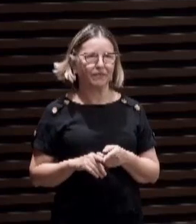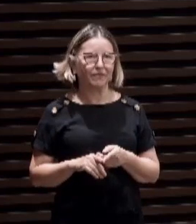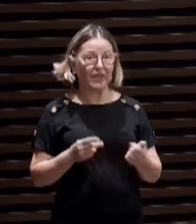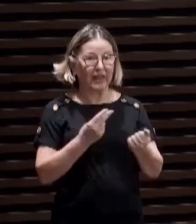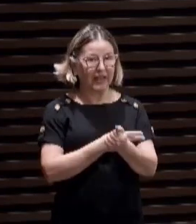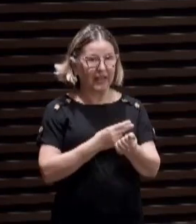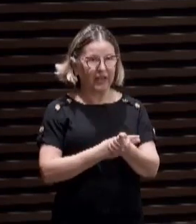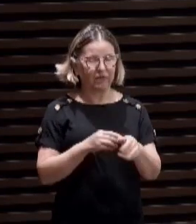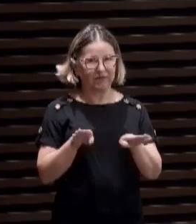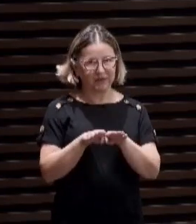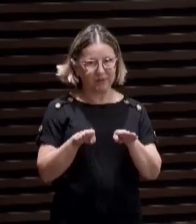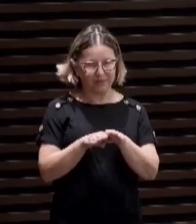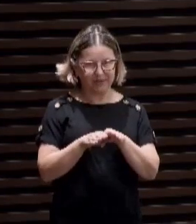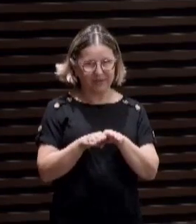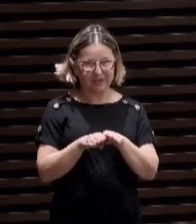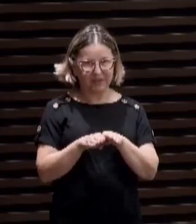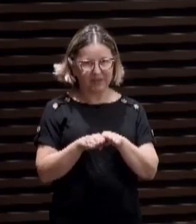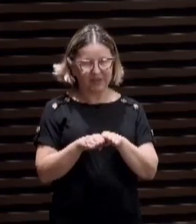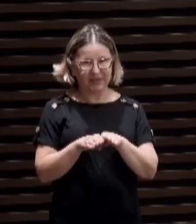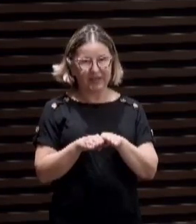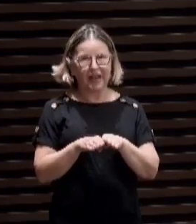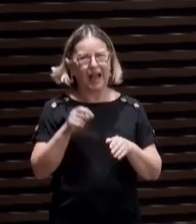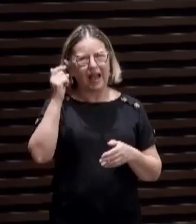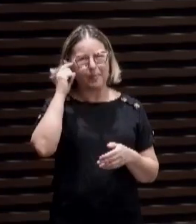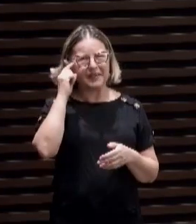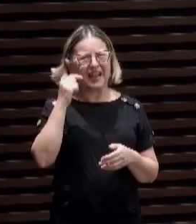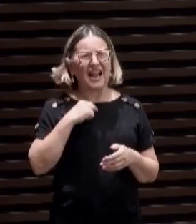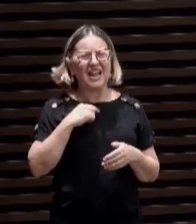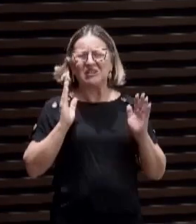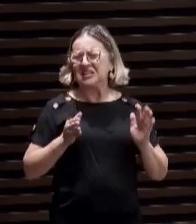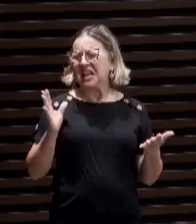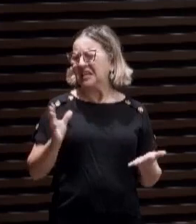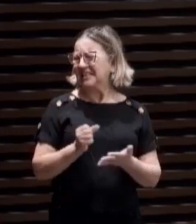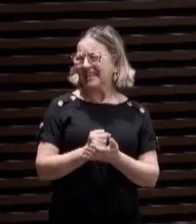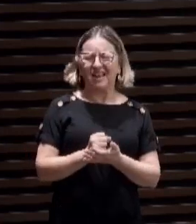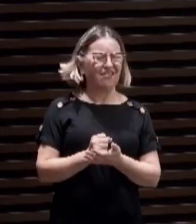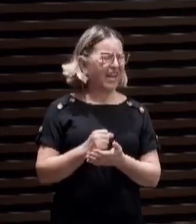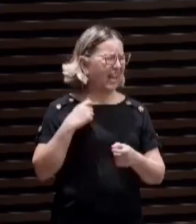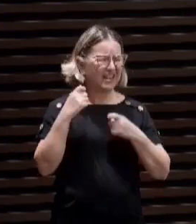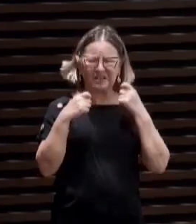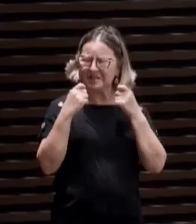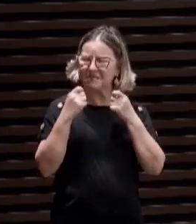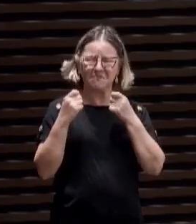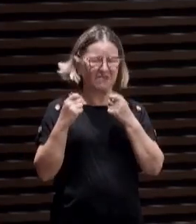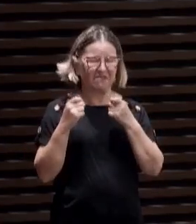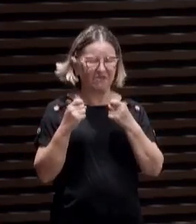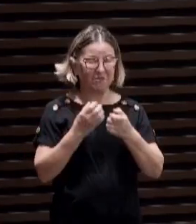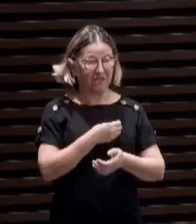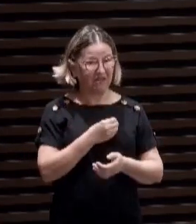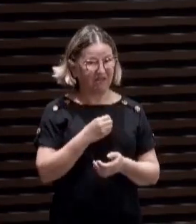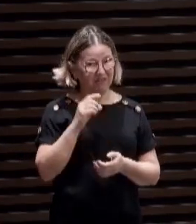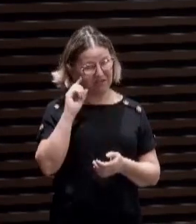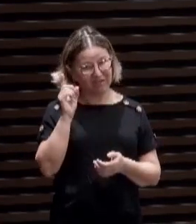um ótimo ganho e que daí em diante não há necessidade de se preocupar com o que fazem de sua vida, pois